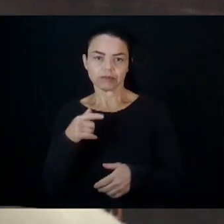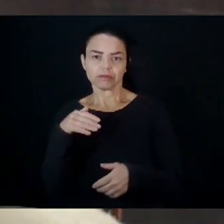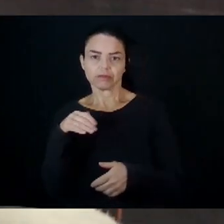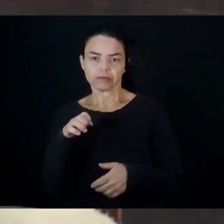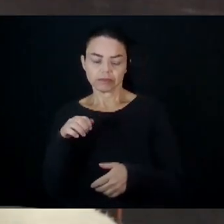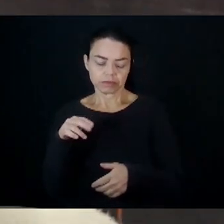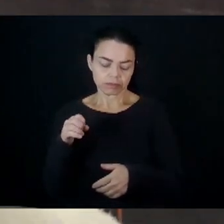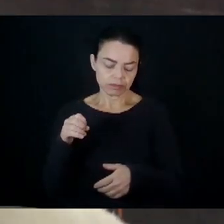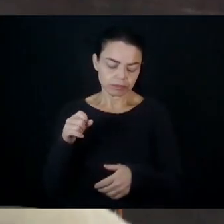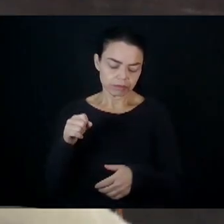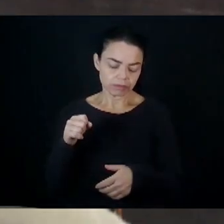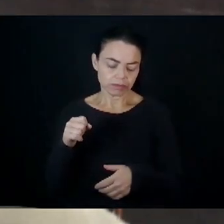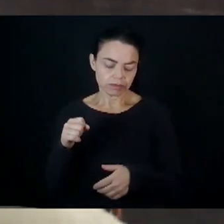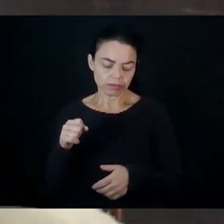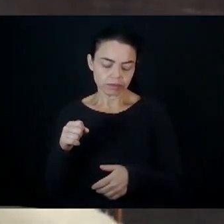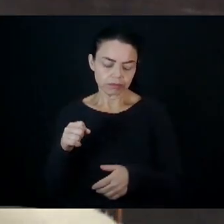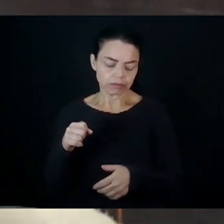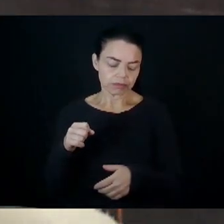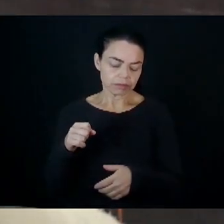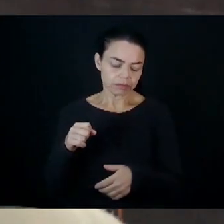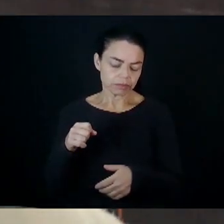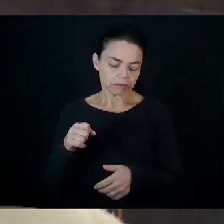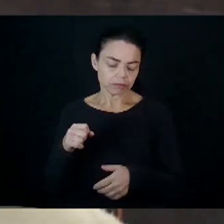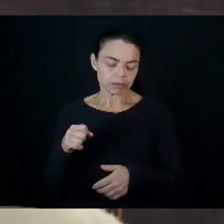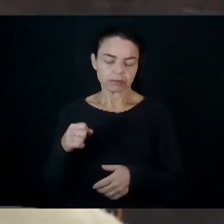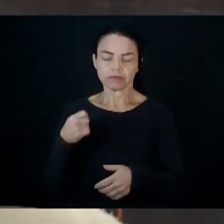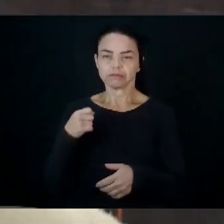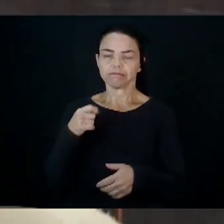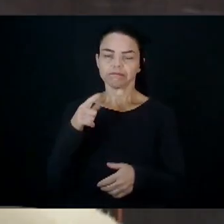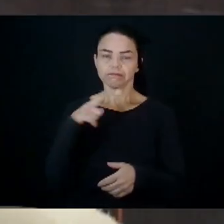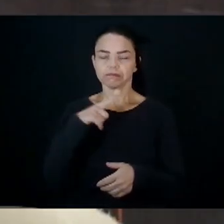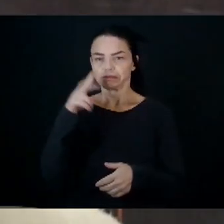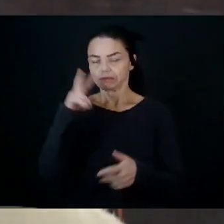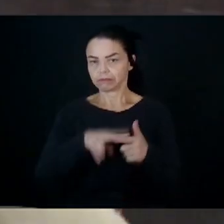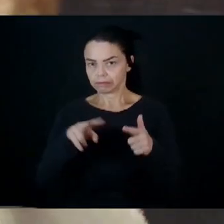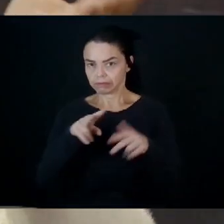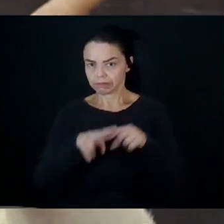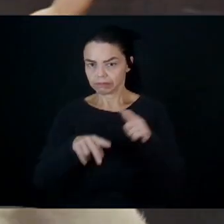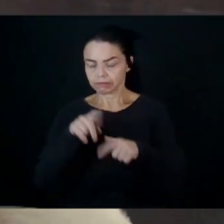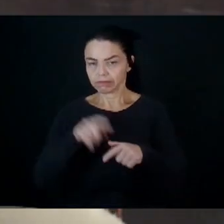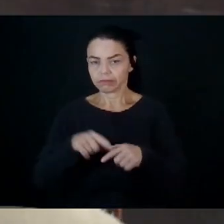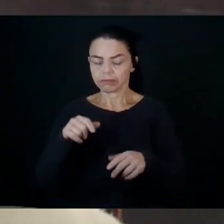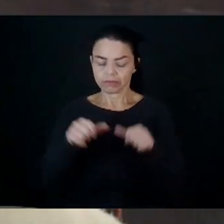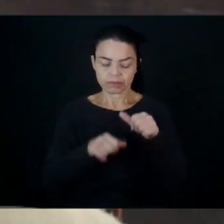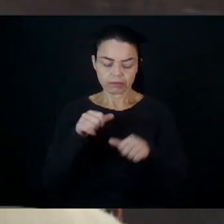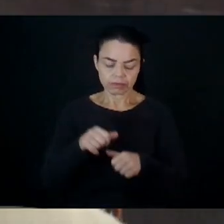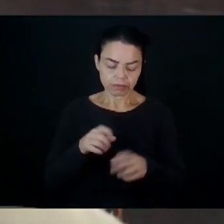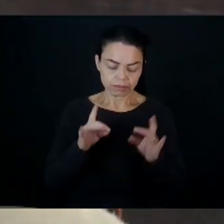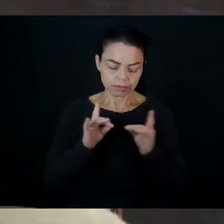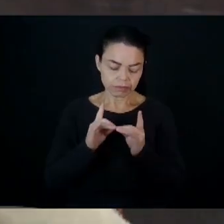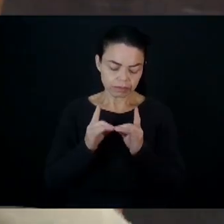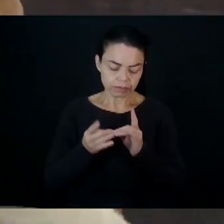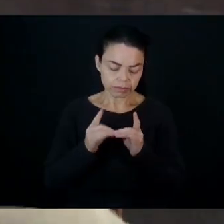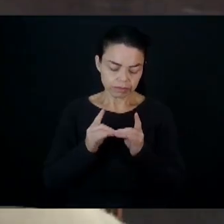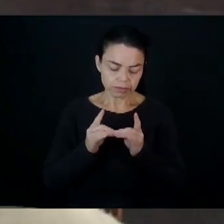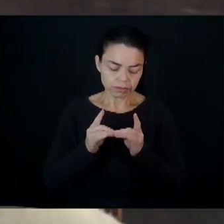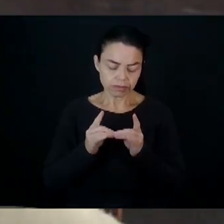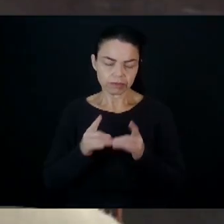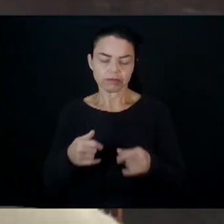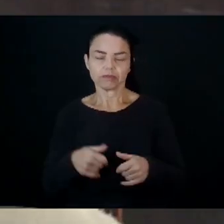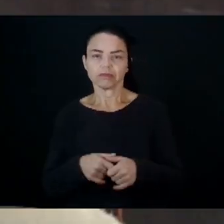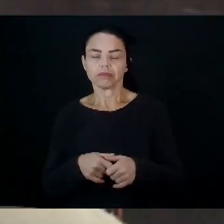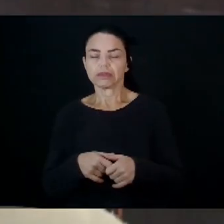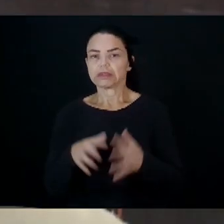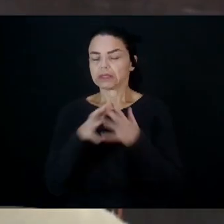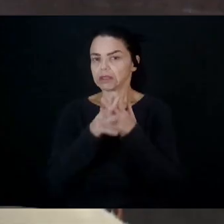na memória, todo mundo sabe disso, essa transição hormonal. Tem as névoas